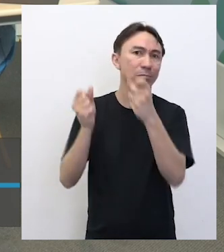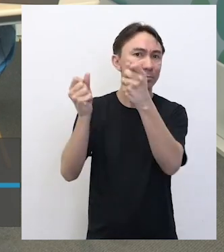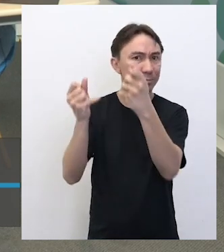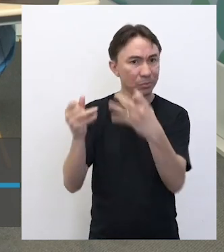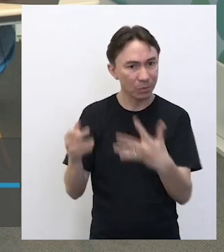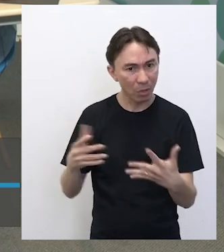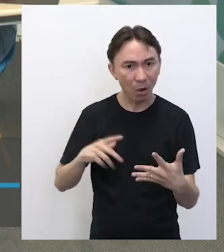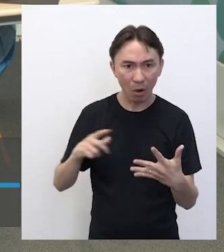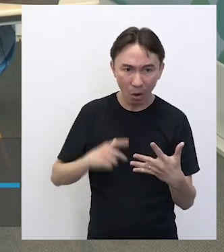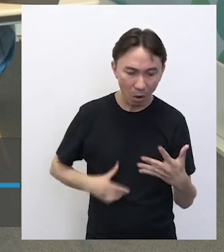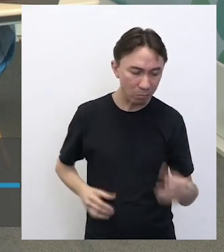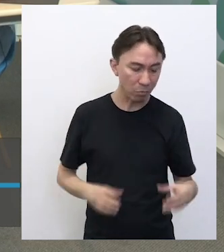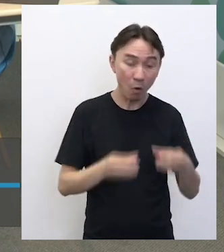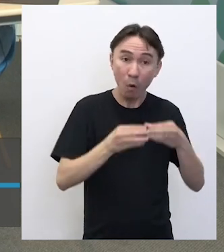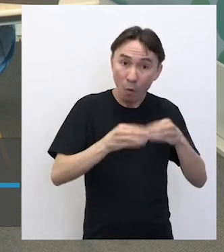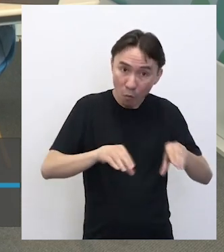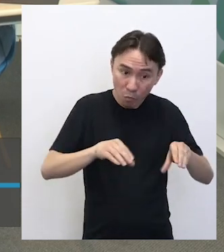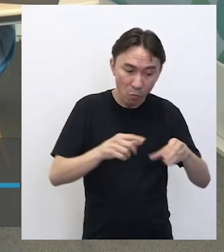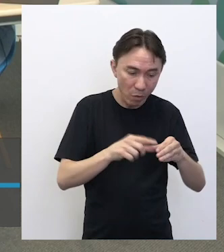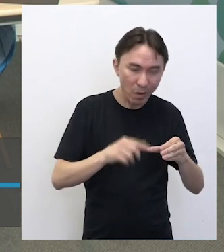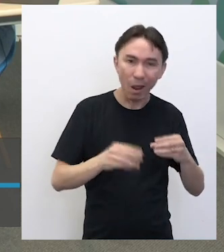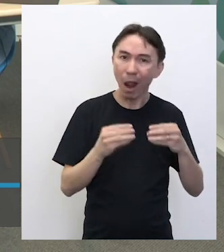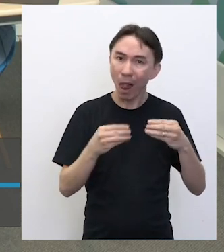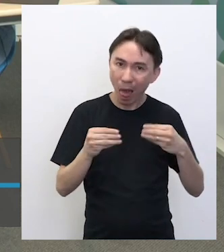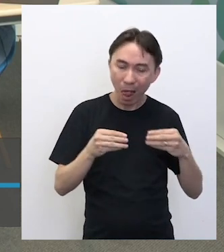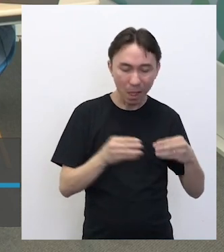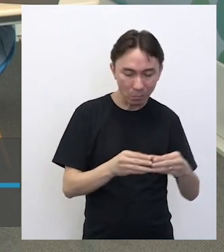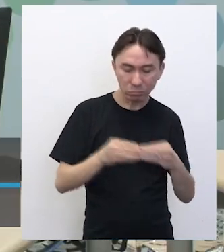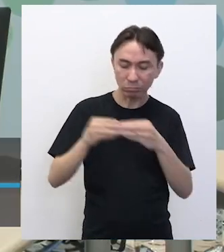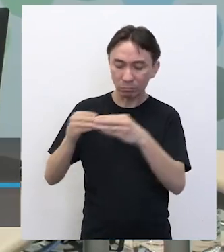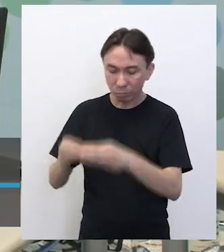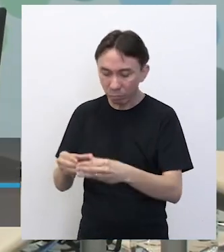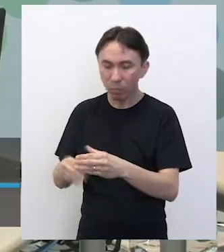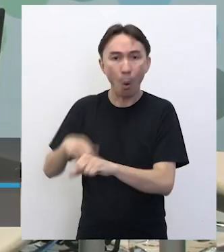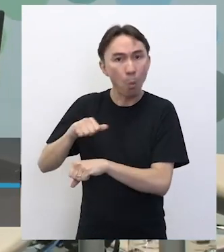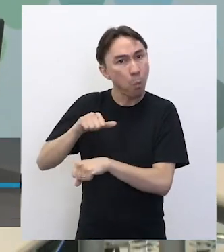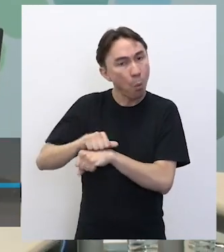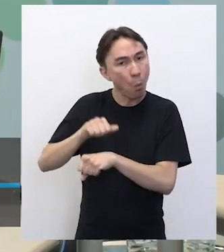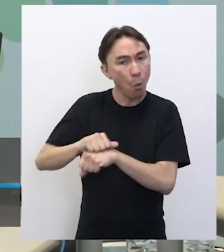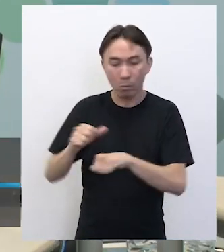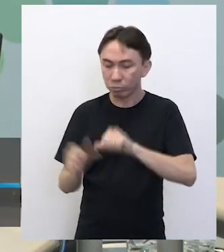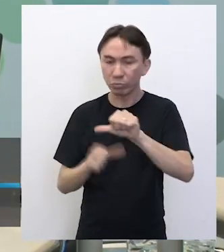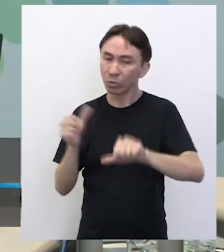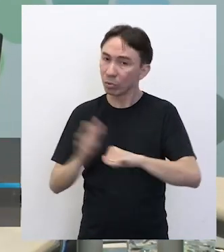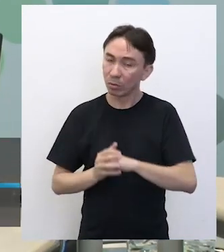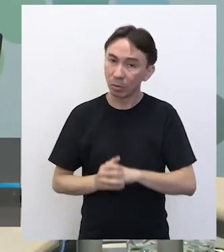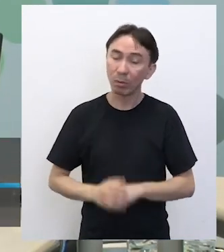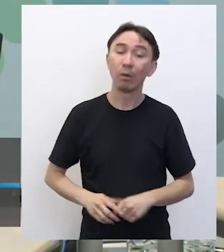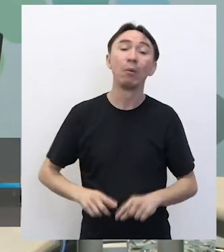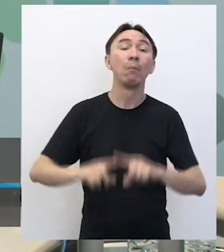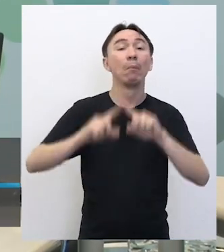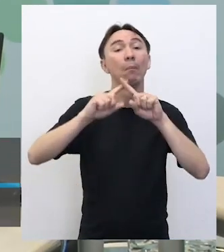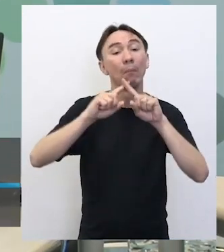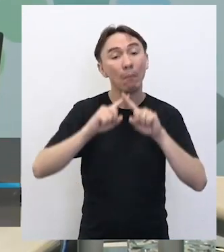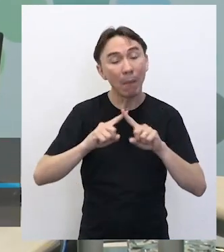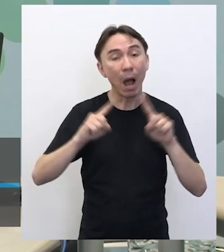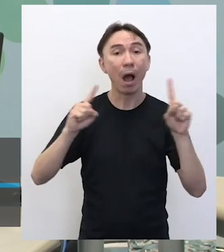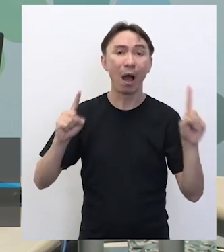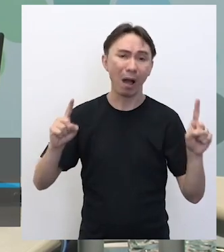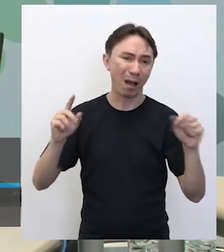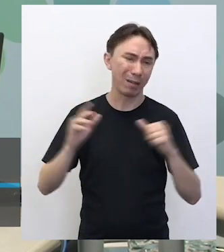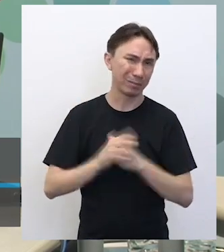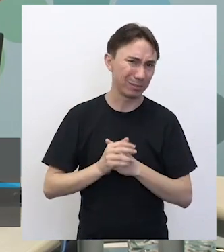saiu do estado líquido para o estado sólido. Porém, né, tem toda uma questão aí, né, muito